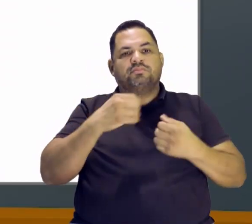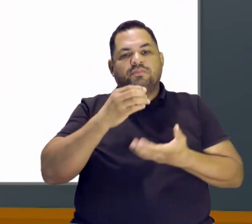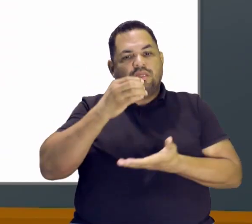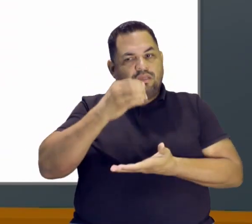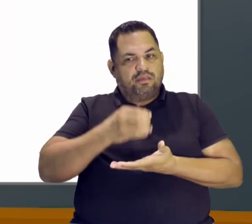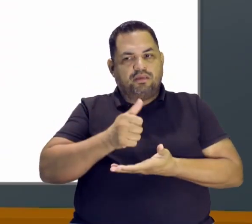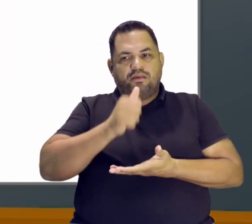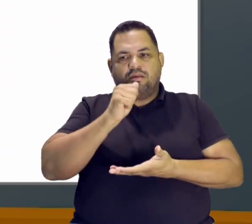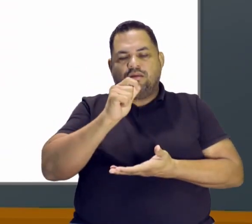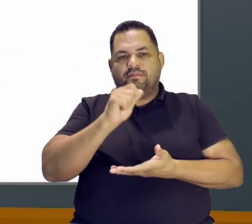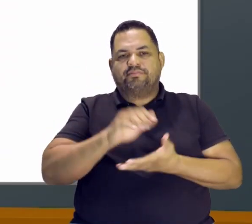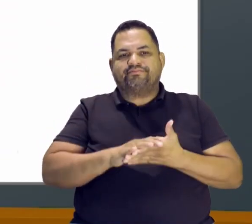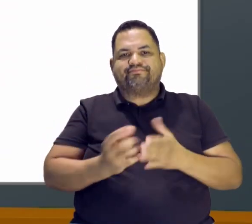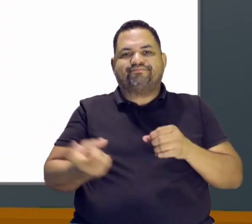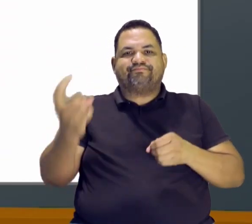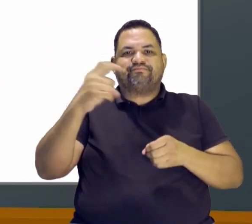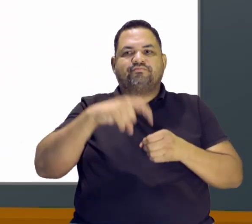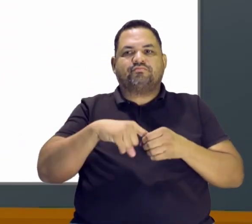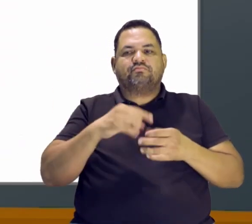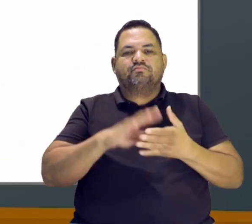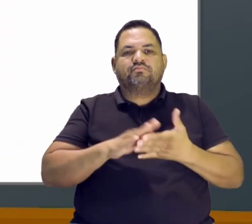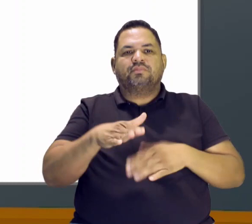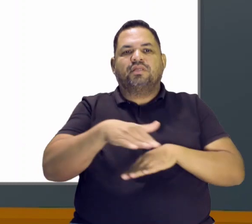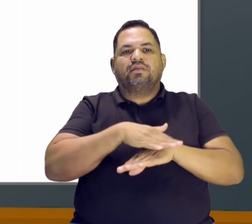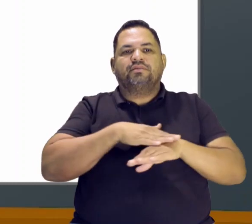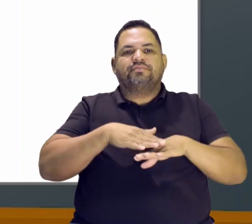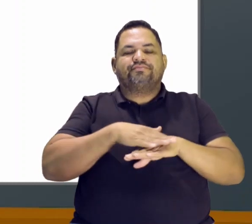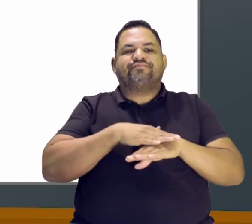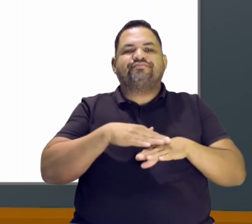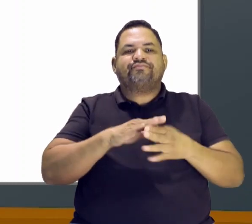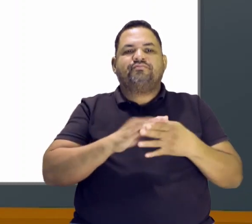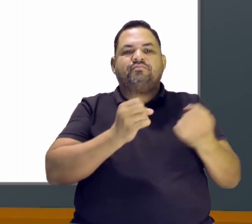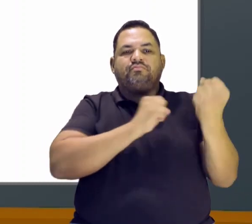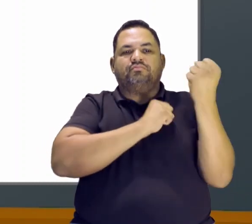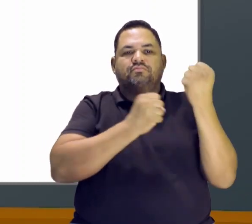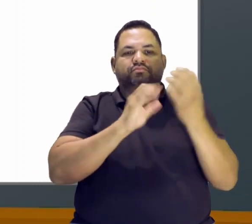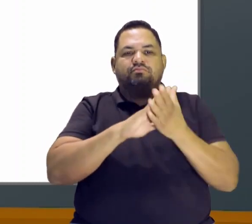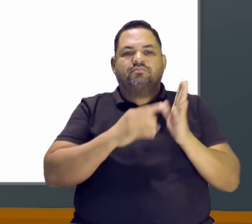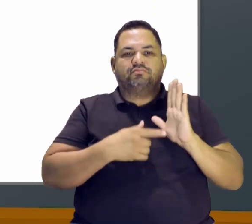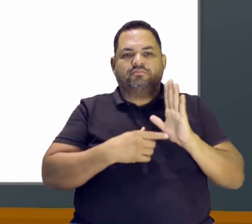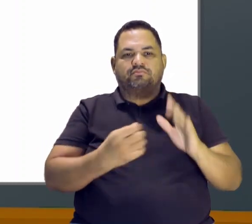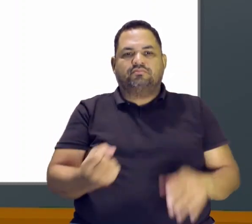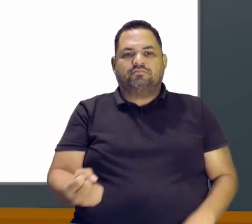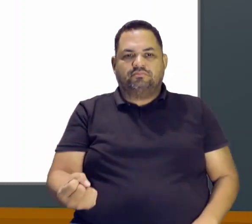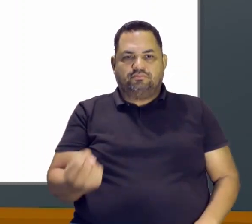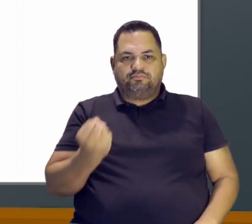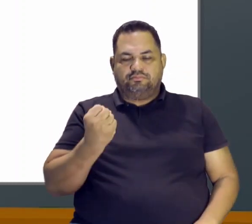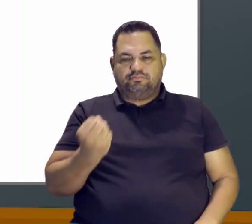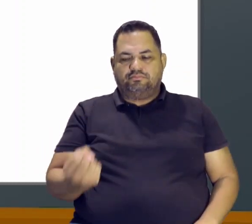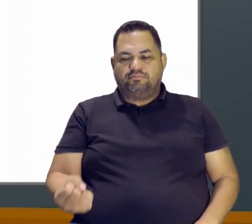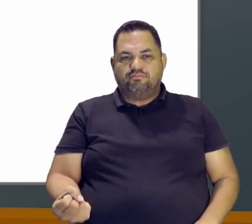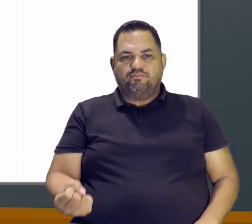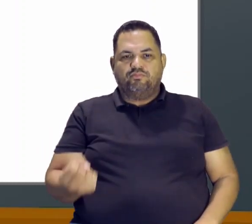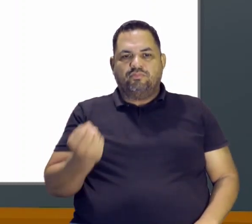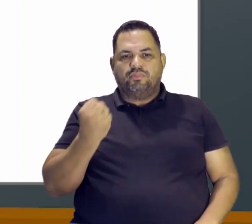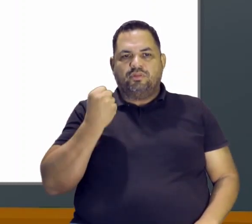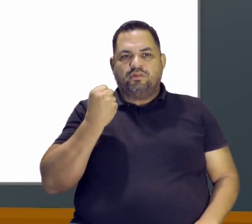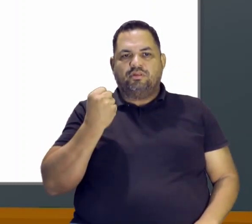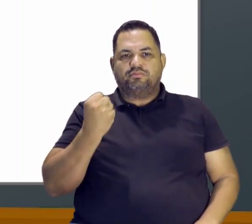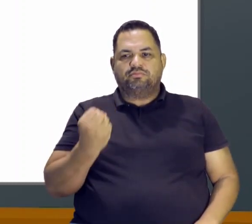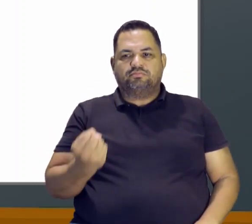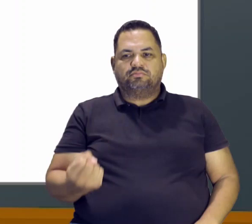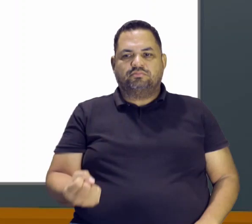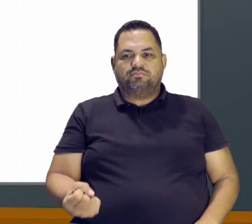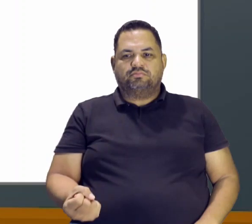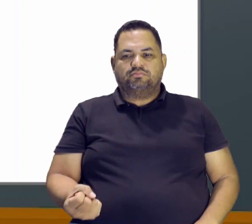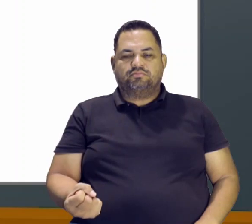Voltando à nossa conversa aí sobre músculo, então agora eu falo para vocês aí, eu demonstro, né, segurando aqui a minha garrafinha, esse movimento,